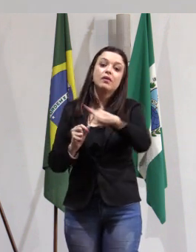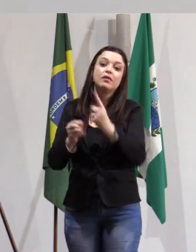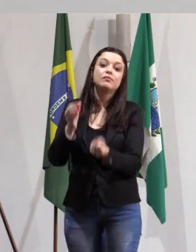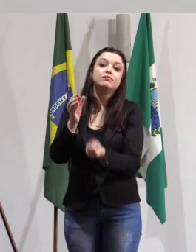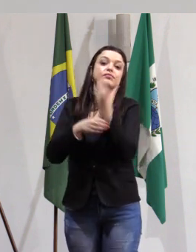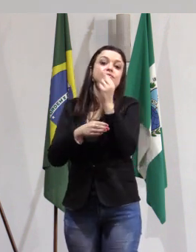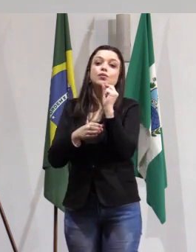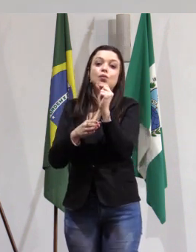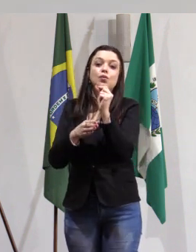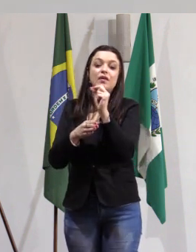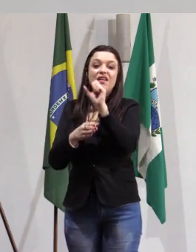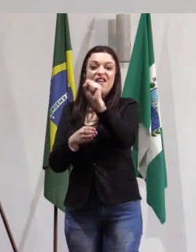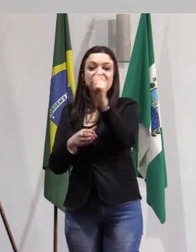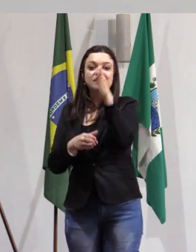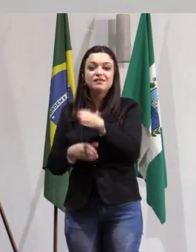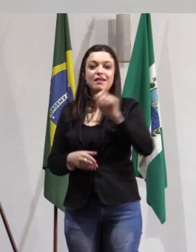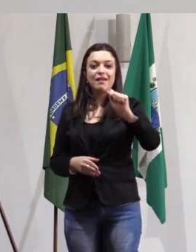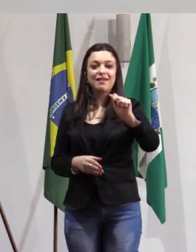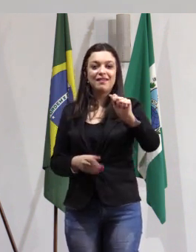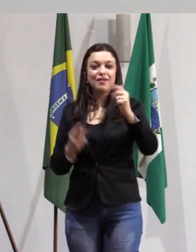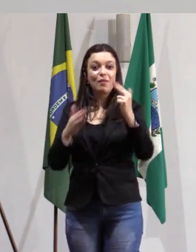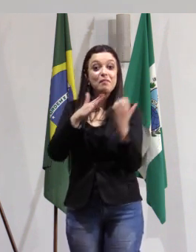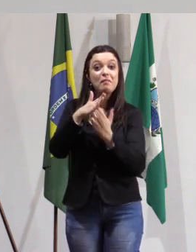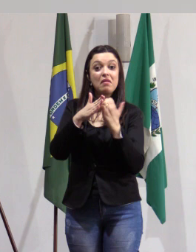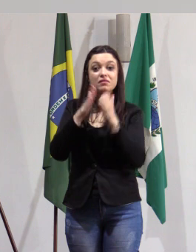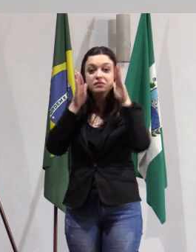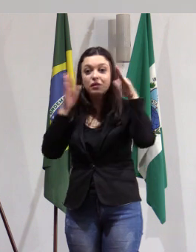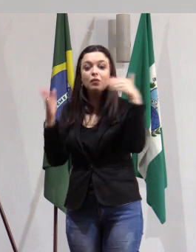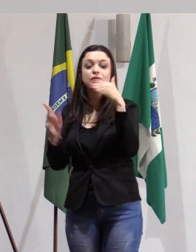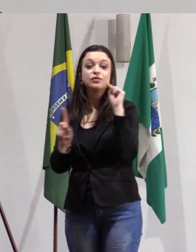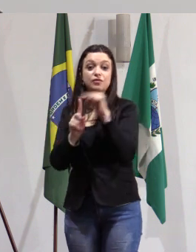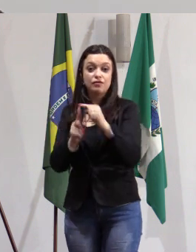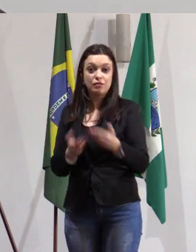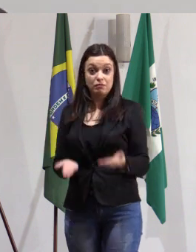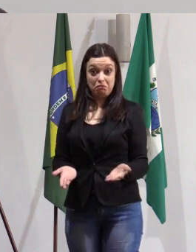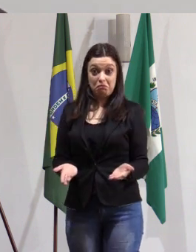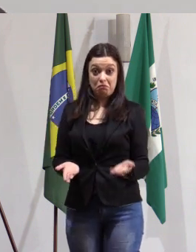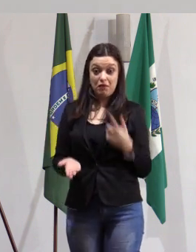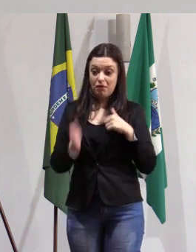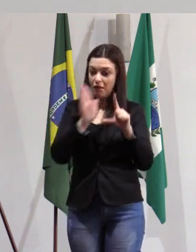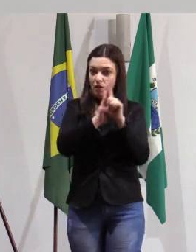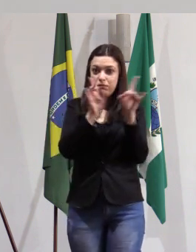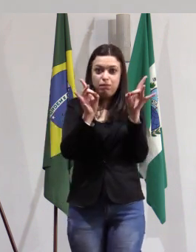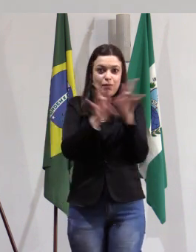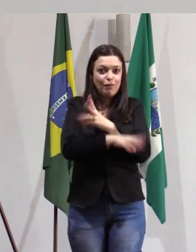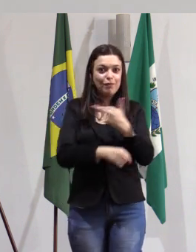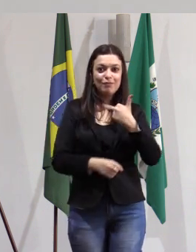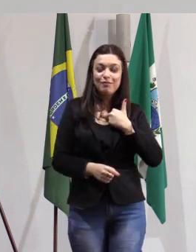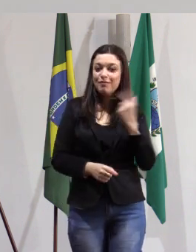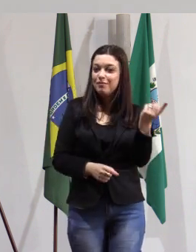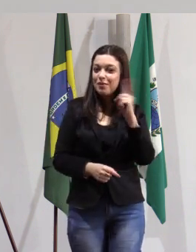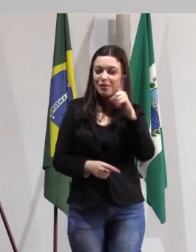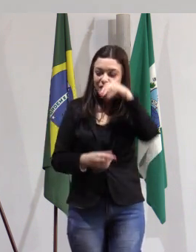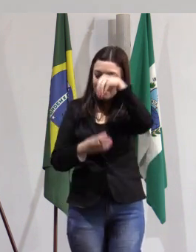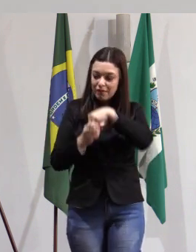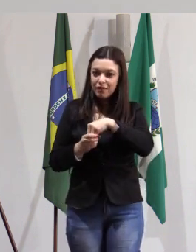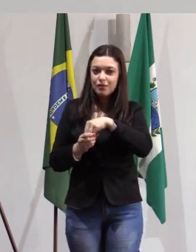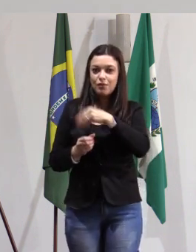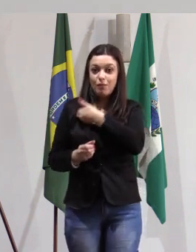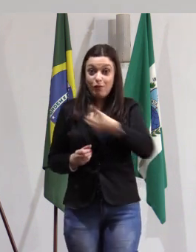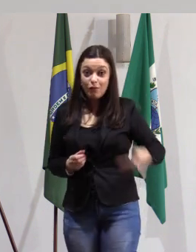propósito específico, sociedades comerciais, com propósito específico. O que também existe legislação que proíbe.